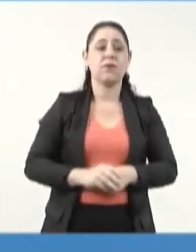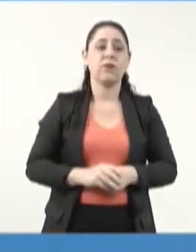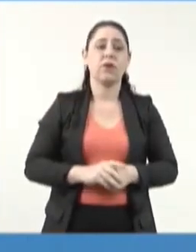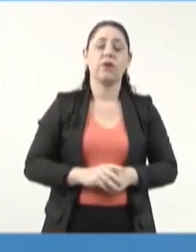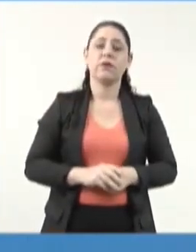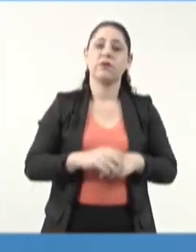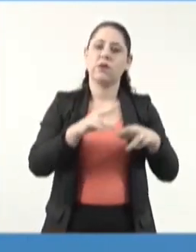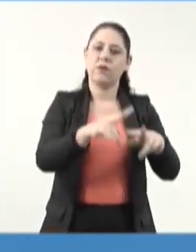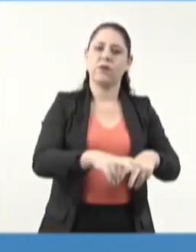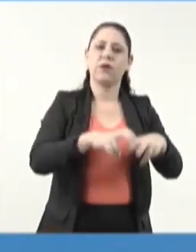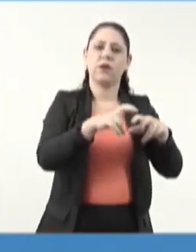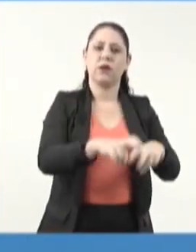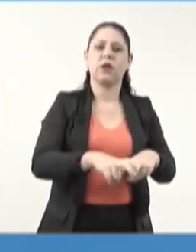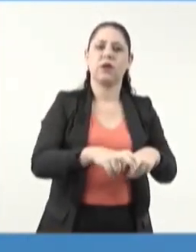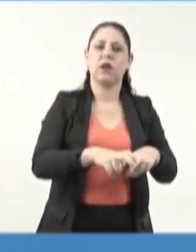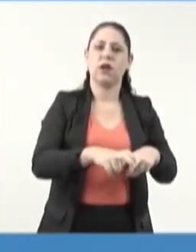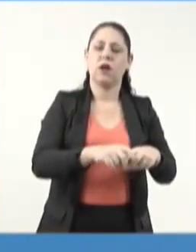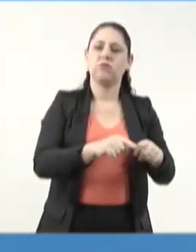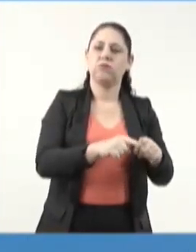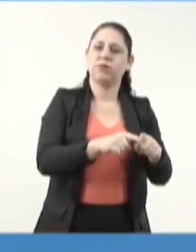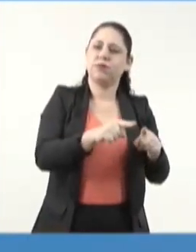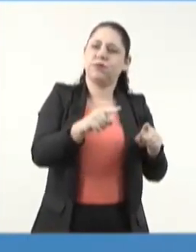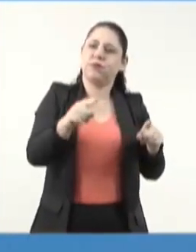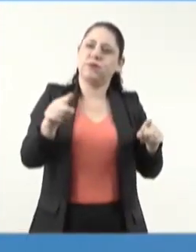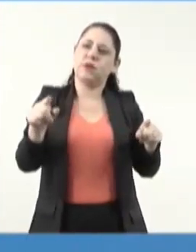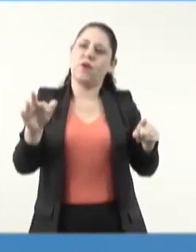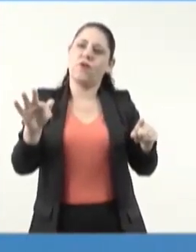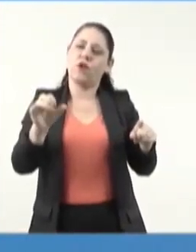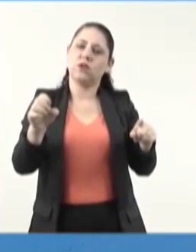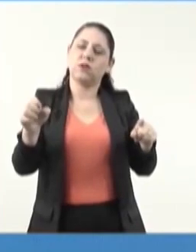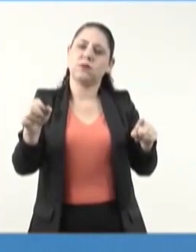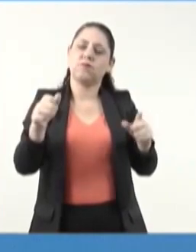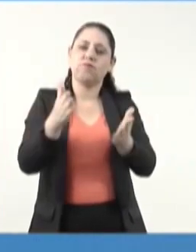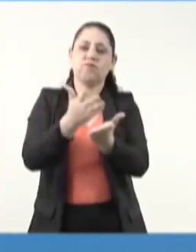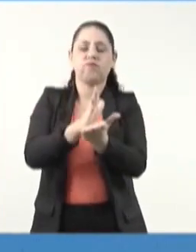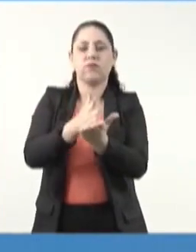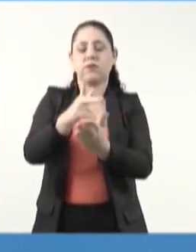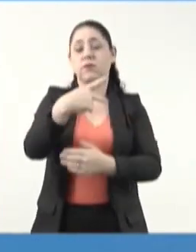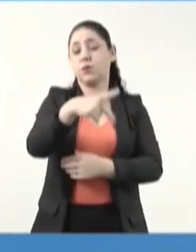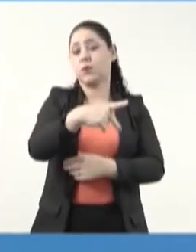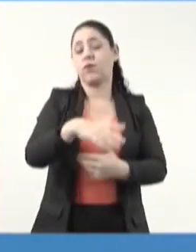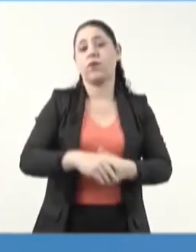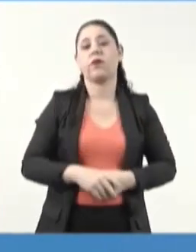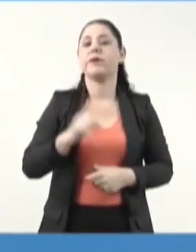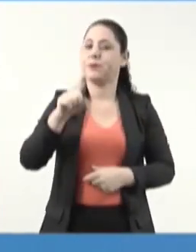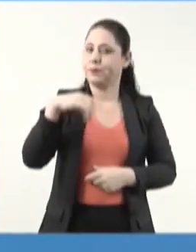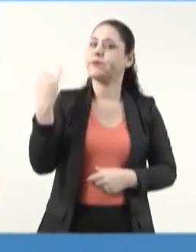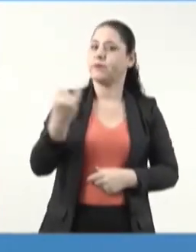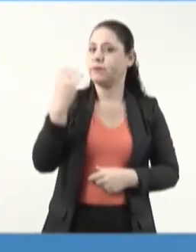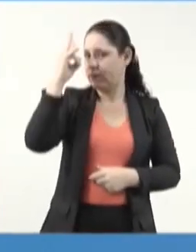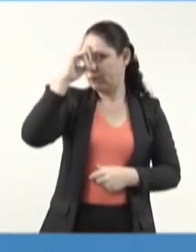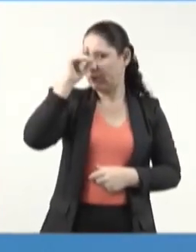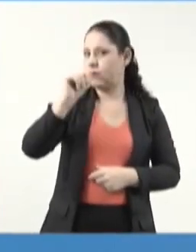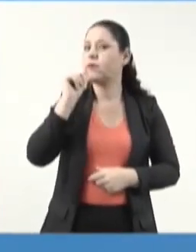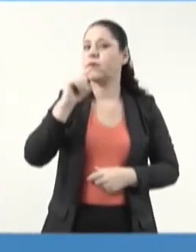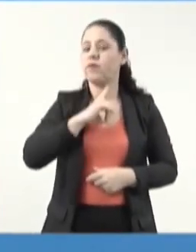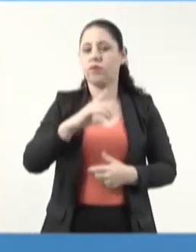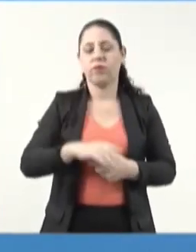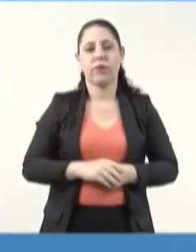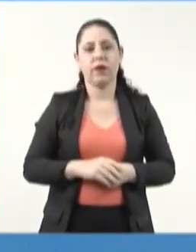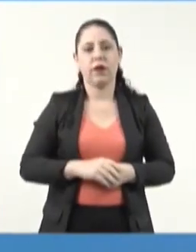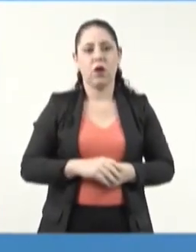da Fazenda Quebracho até a região da Foz do Apa, na fronteira com o Paraguai. Cabe ressaltar que